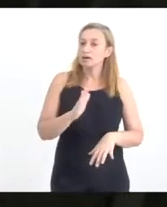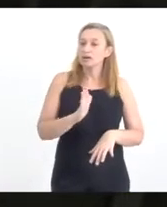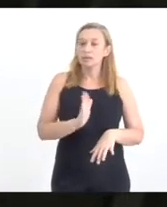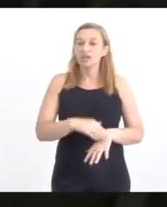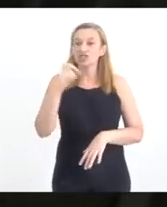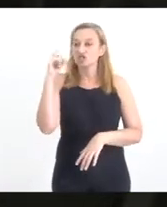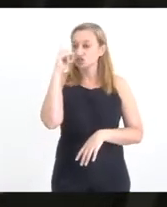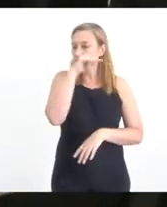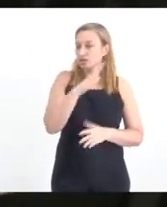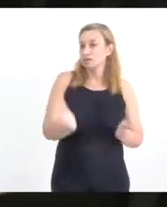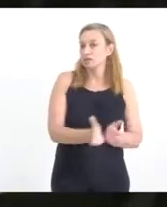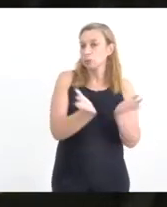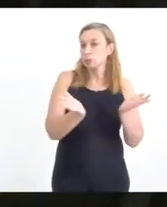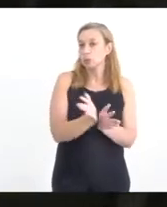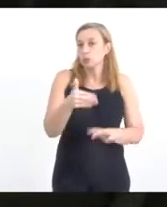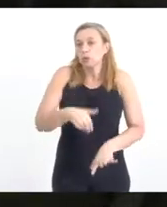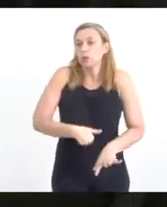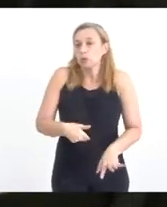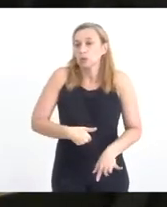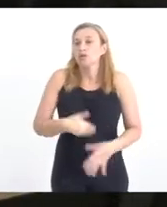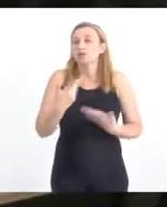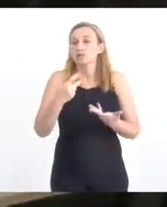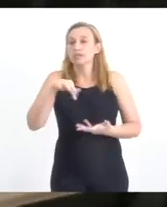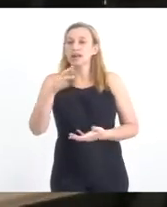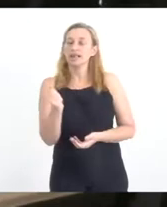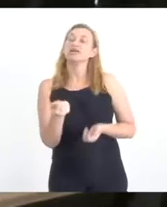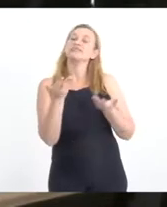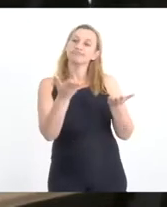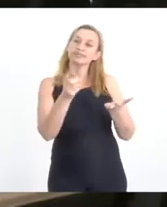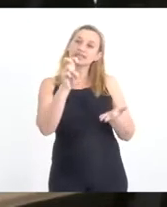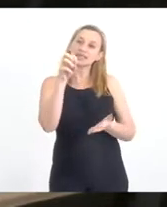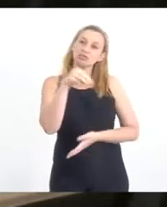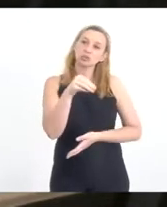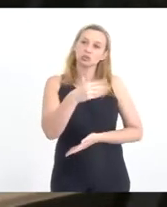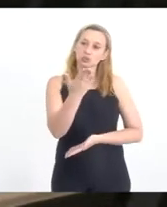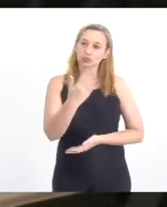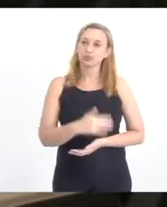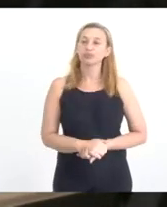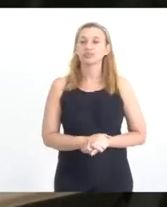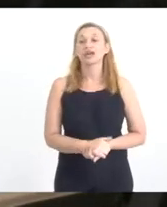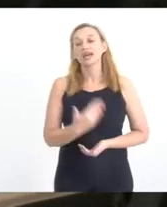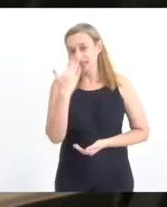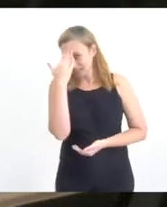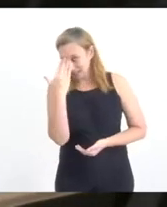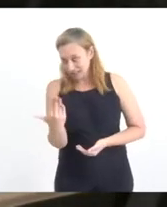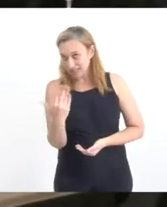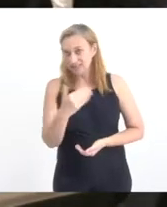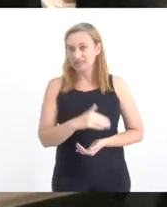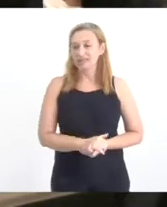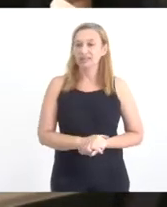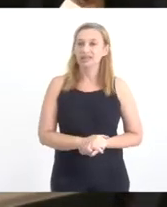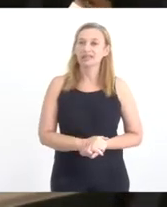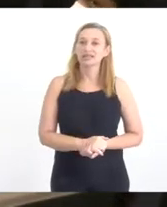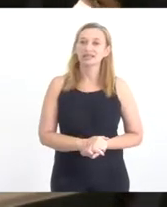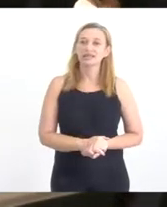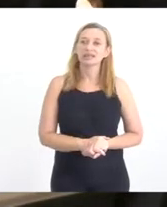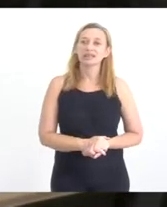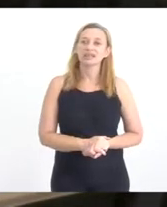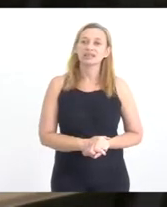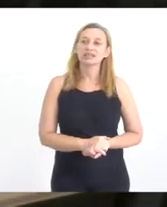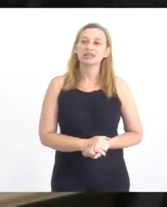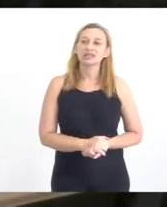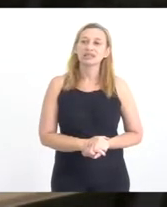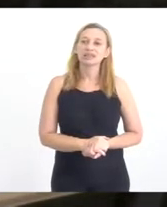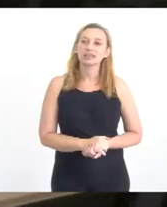então Maria Isabel Por favor a senhora responde cinco minutos e eu queria agradecer o convite tá falando